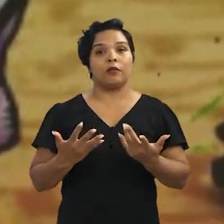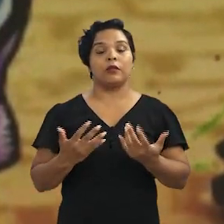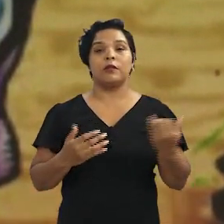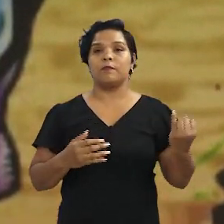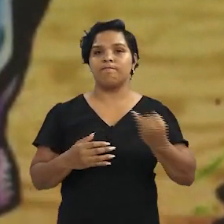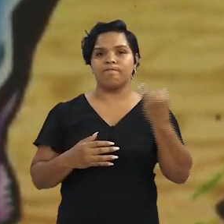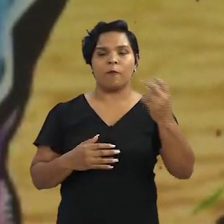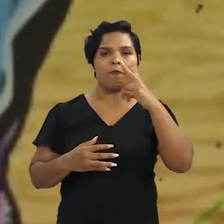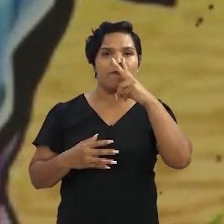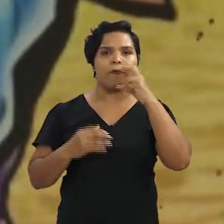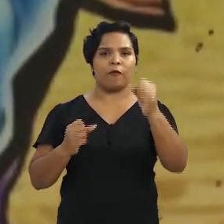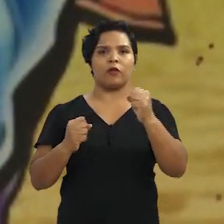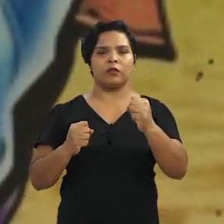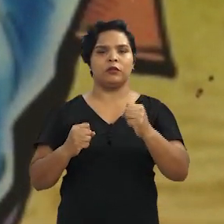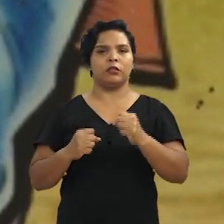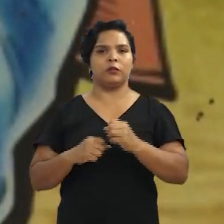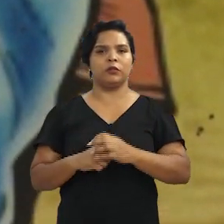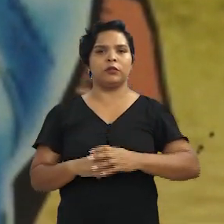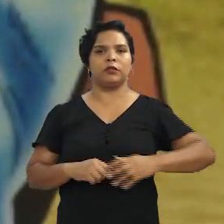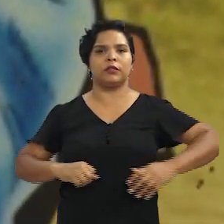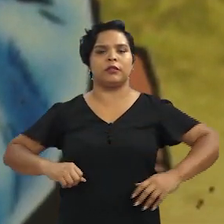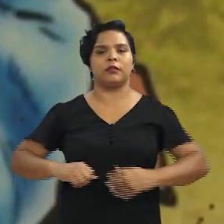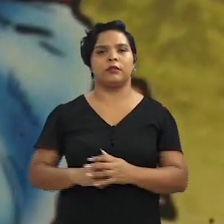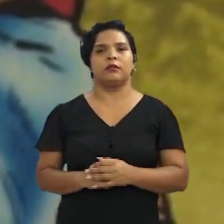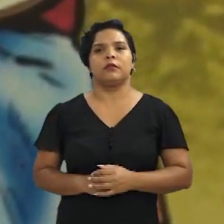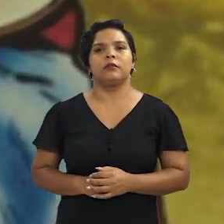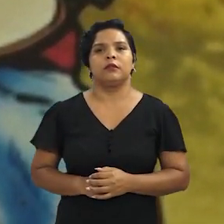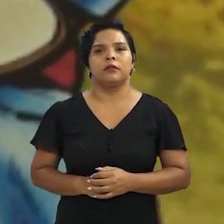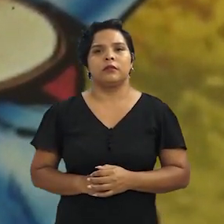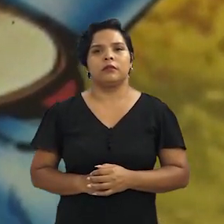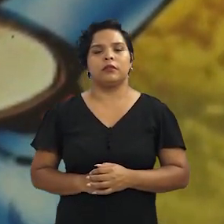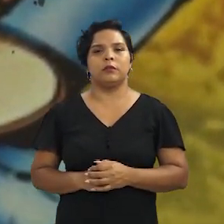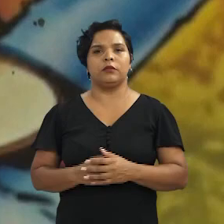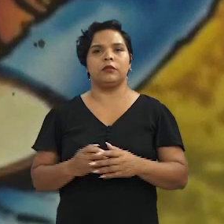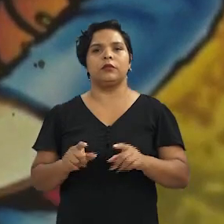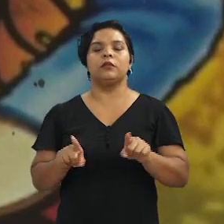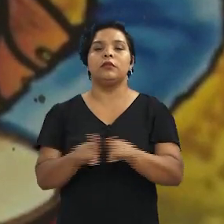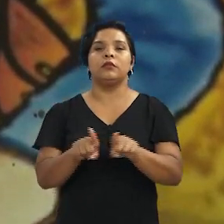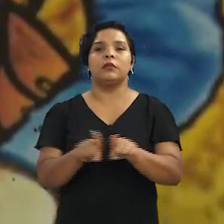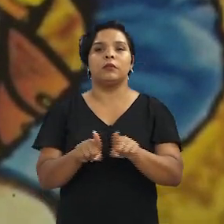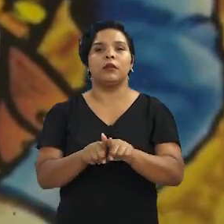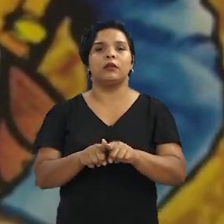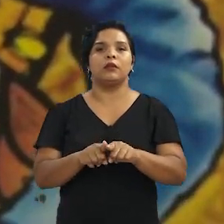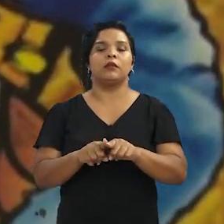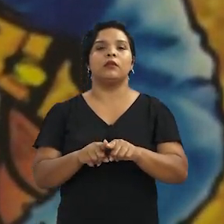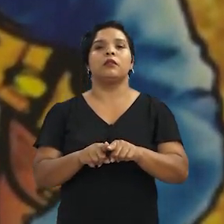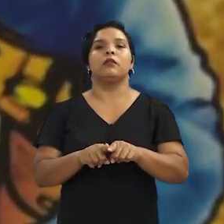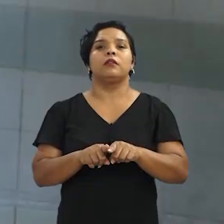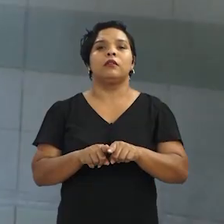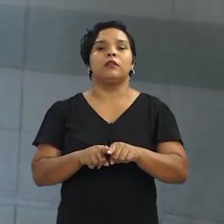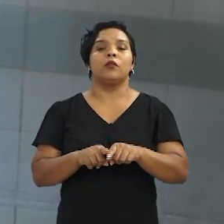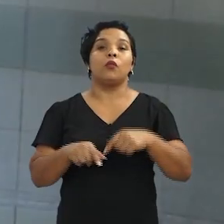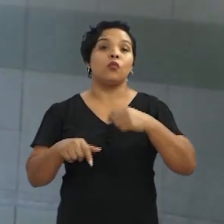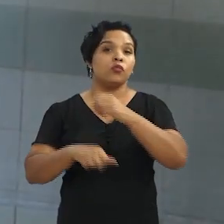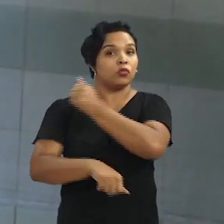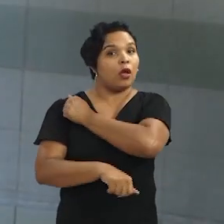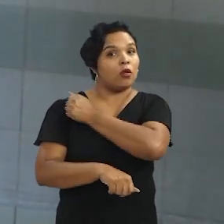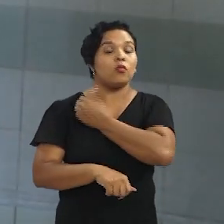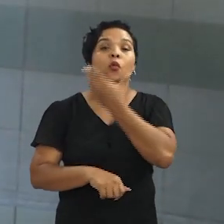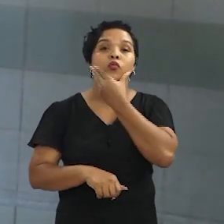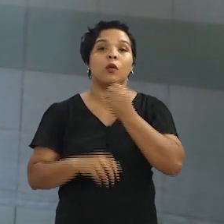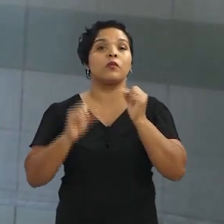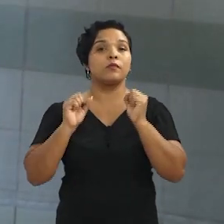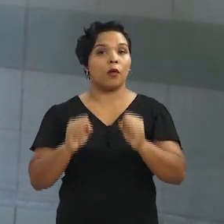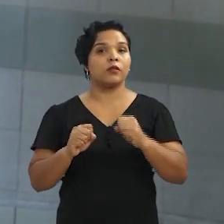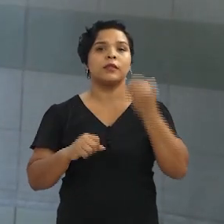potencial muito forte de se rever qual é o olhar da mulher. E não só isso, o potencial também que